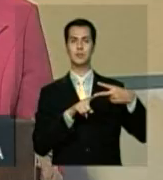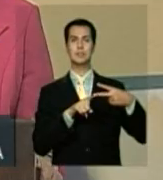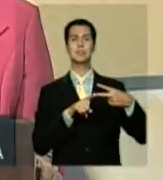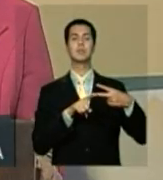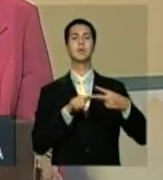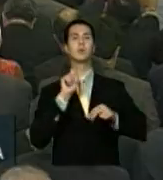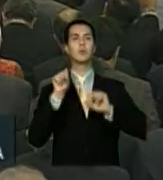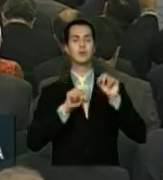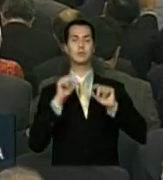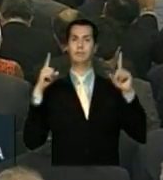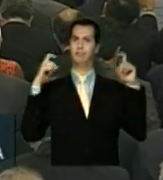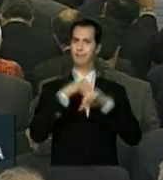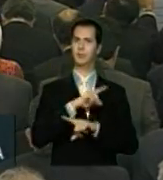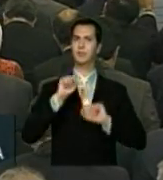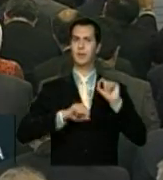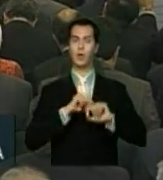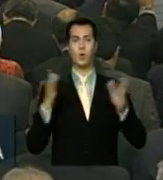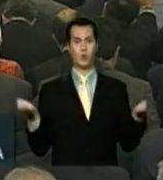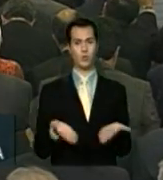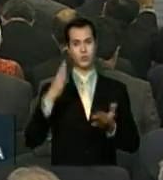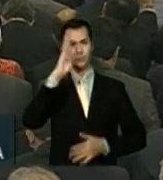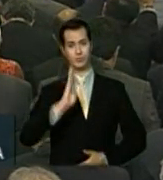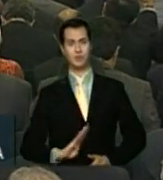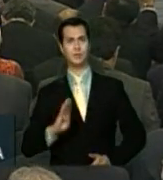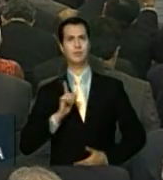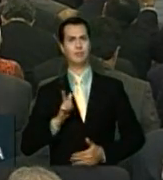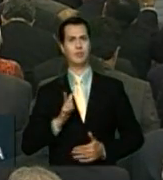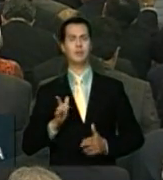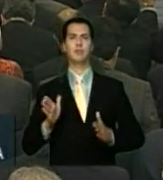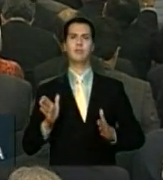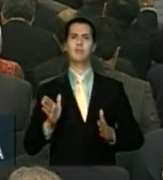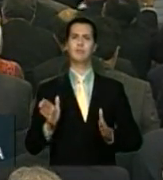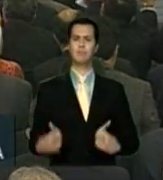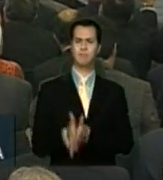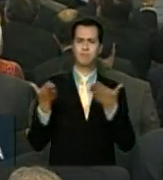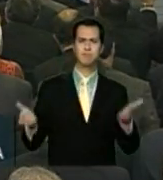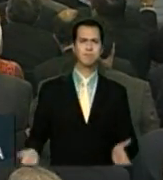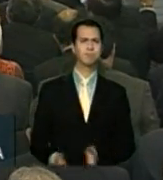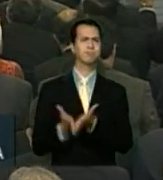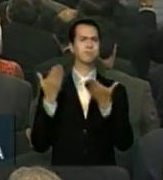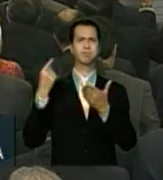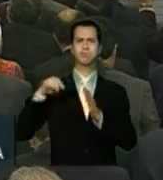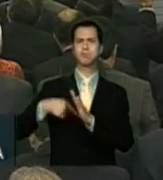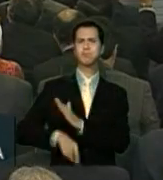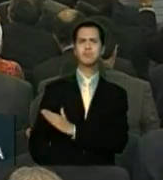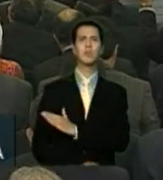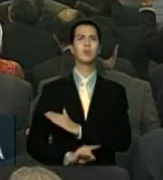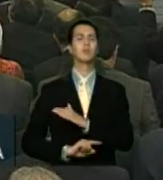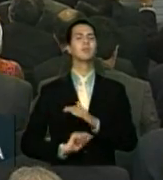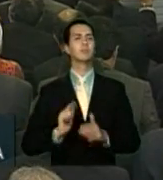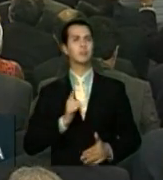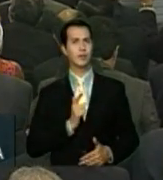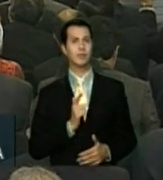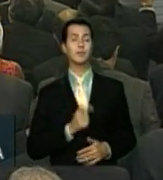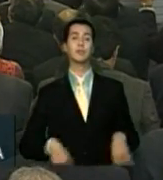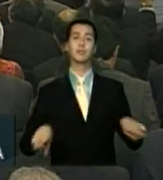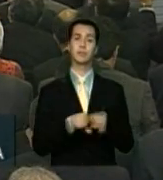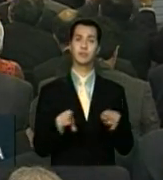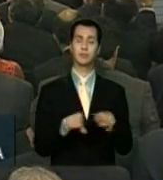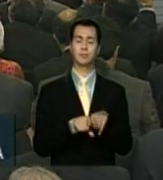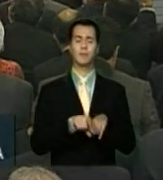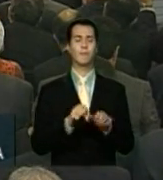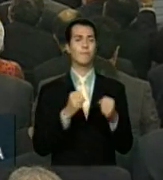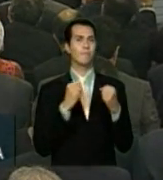ter gente ainda vivendo na pobreza absoluta e essa pobreza ainda por cima se concentrar